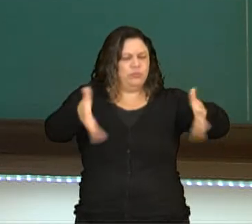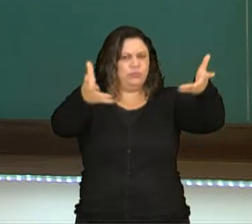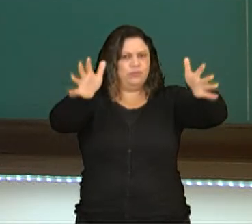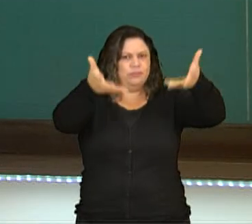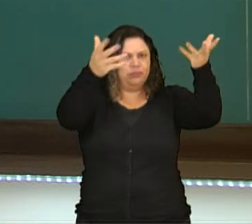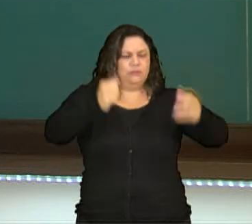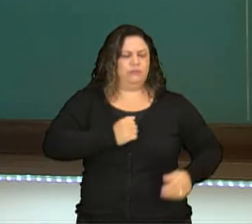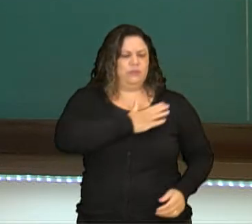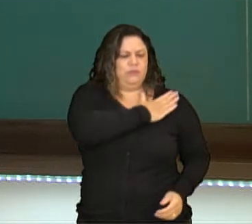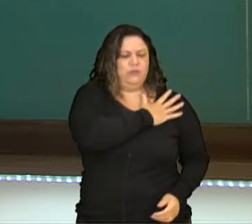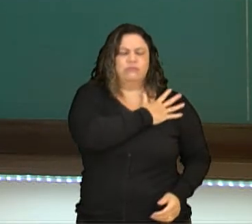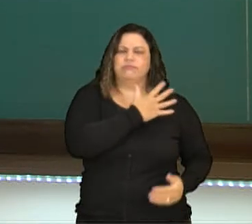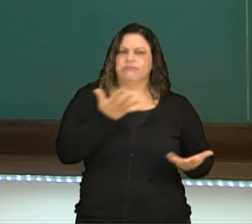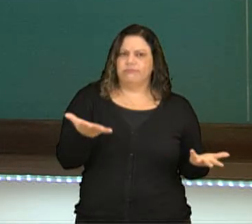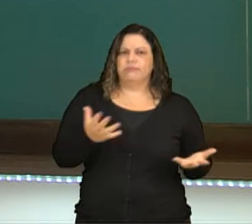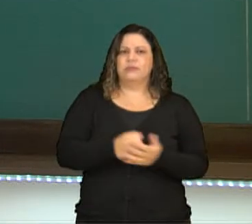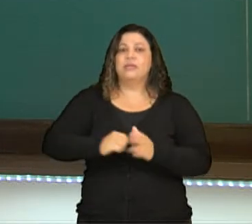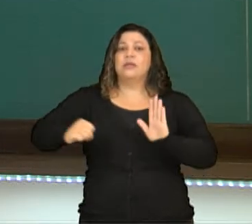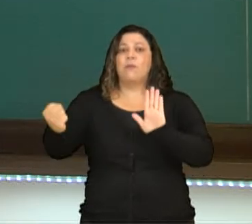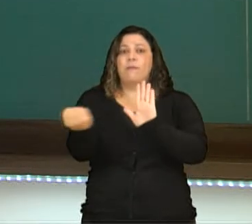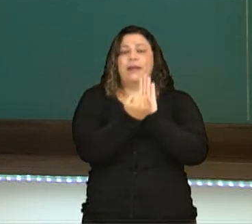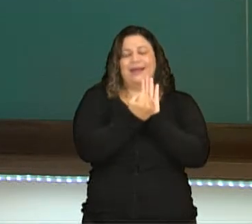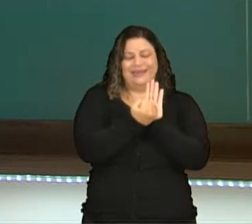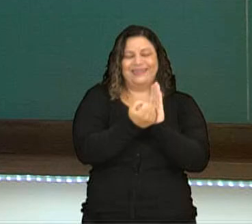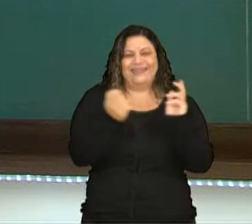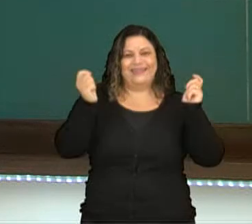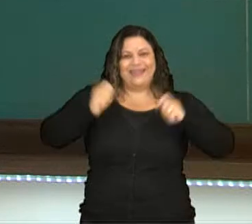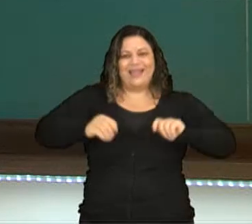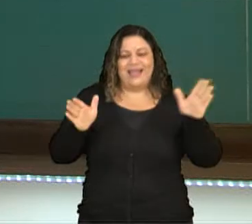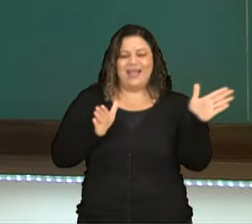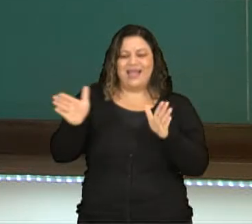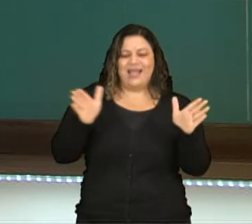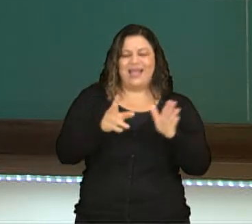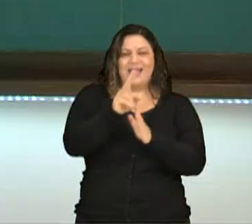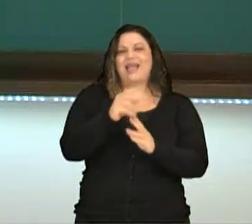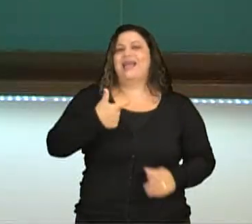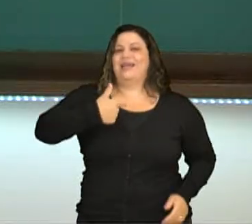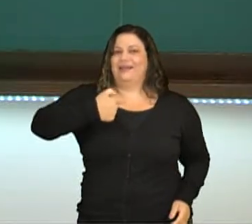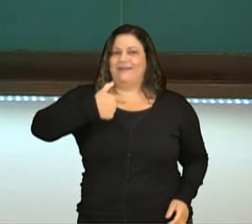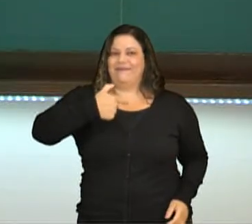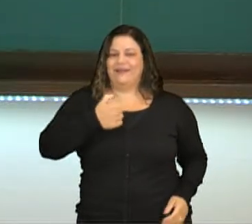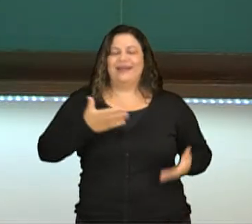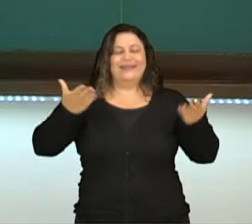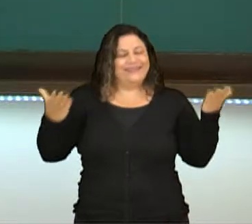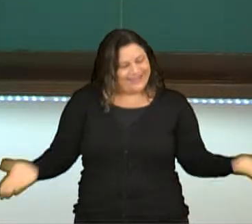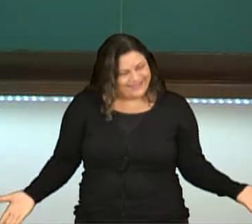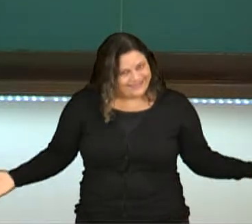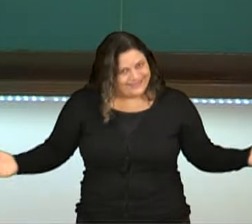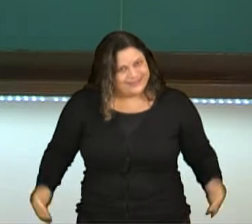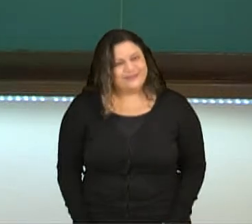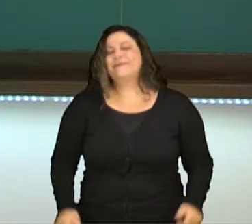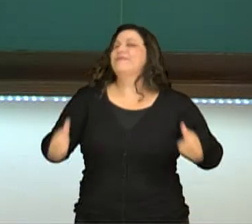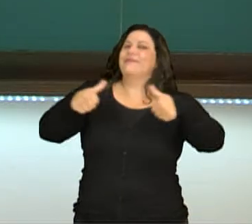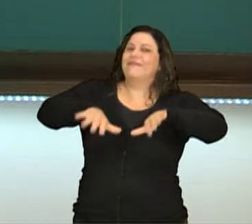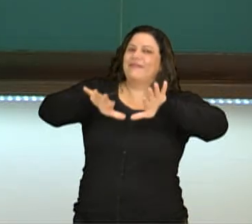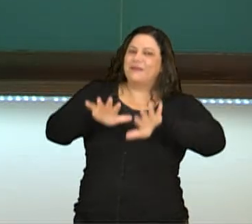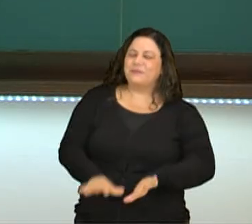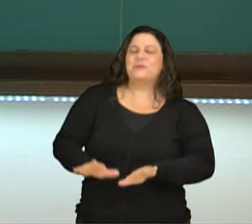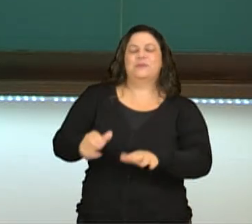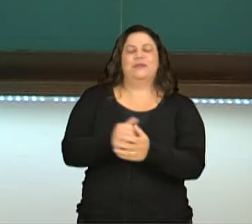Essas expressões marcaram a chamada Era Vargas. É isso, povo. Ficamos por aqui nesta